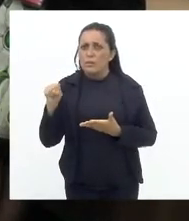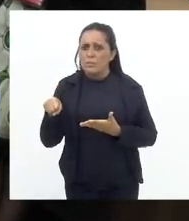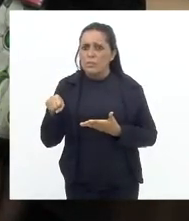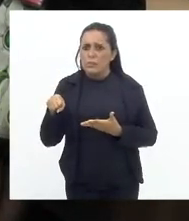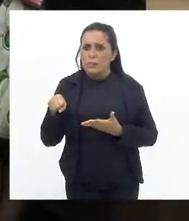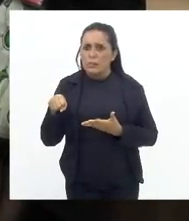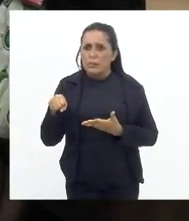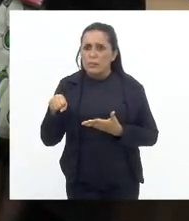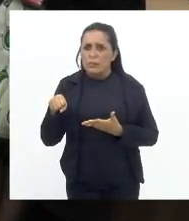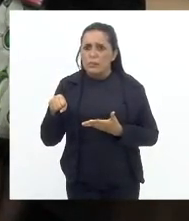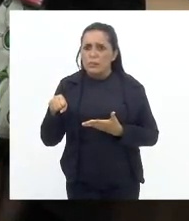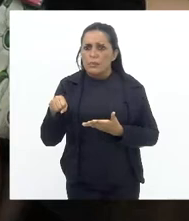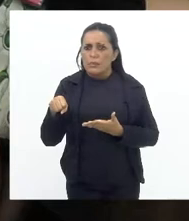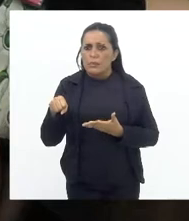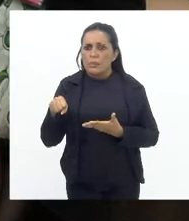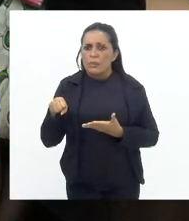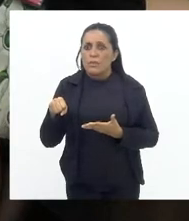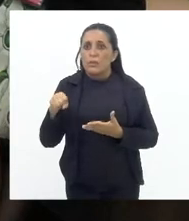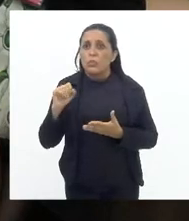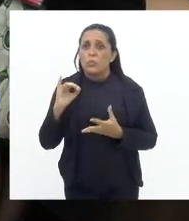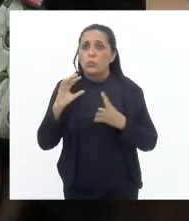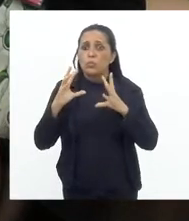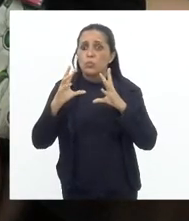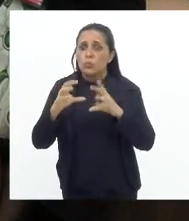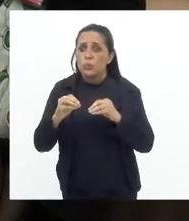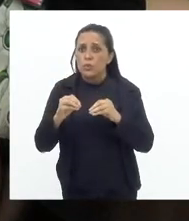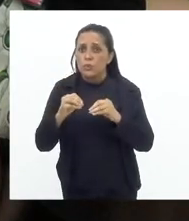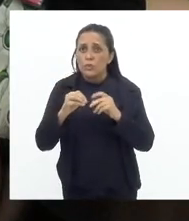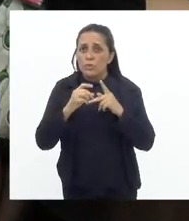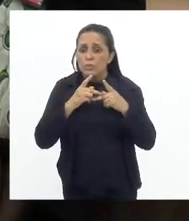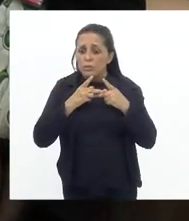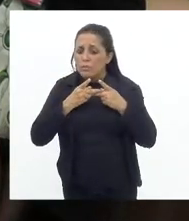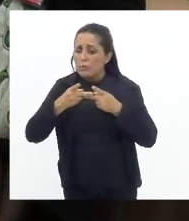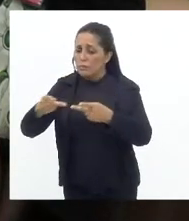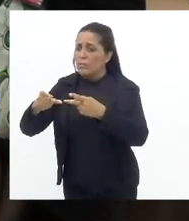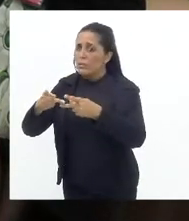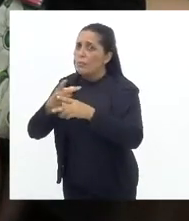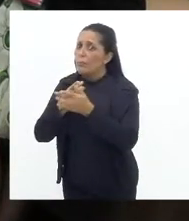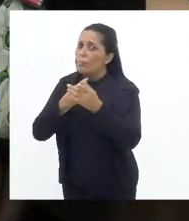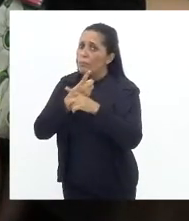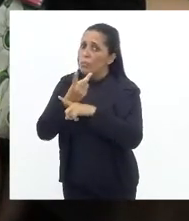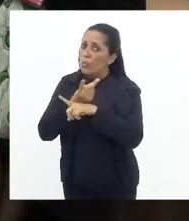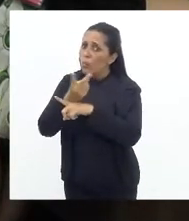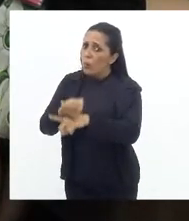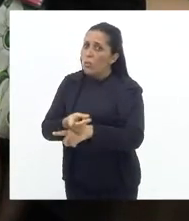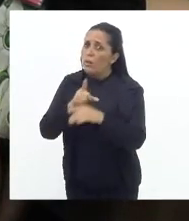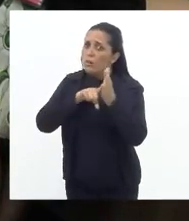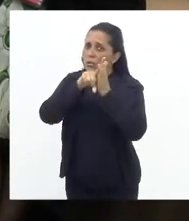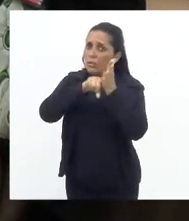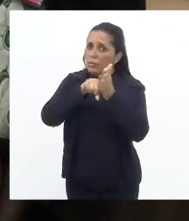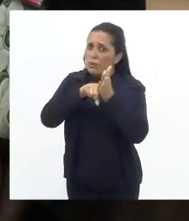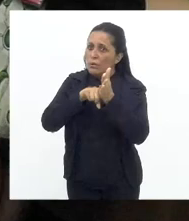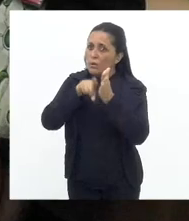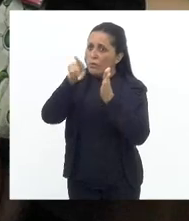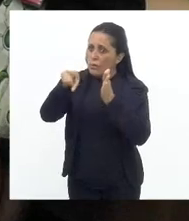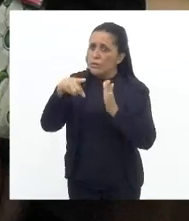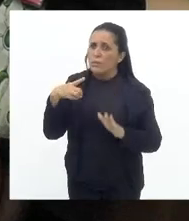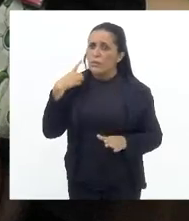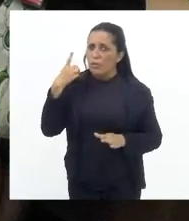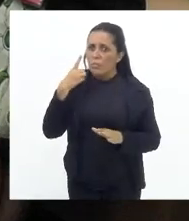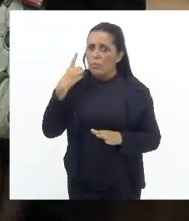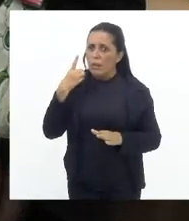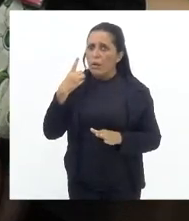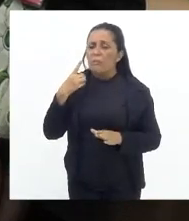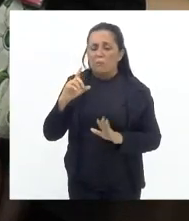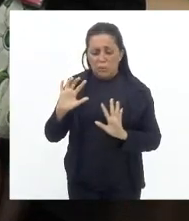excluído da Favela da Maré vai visitar essa mansão deputado se você excelência foi o primeiro que se Digno